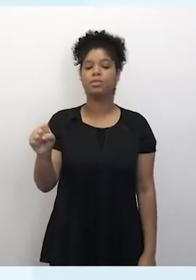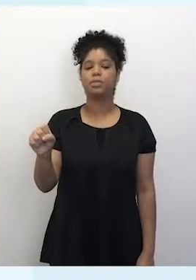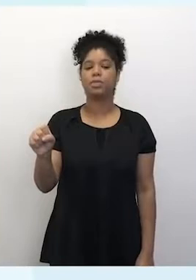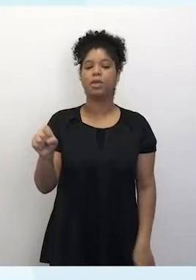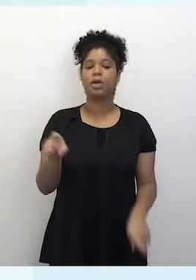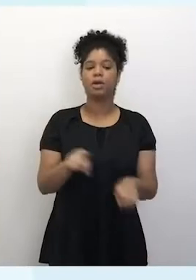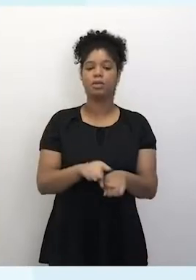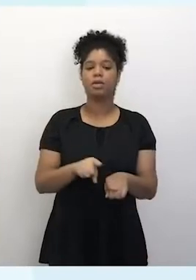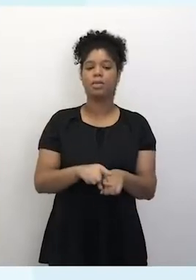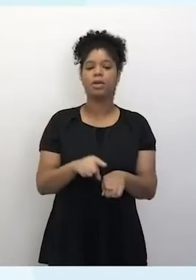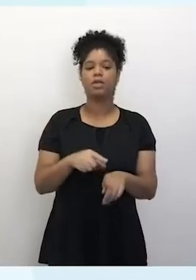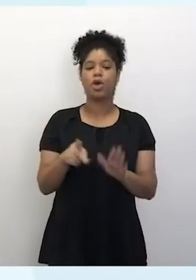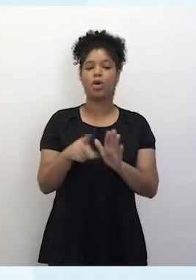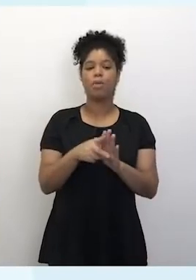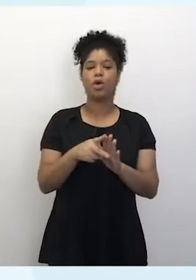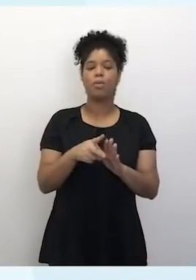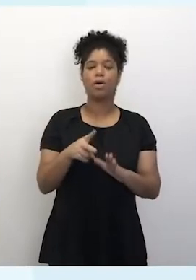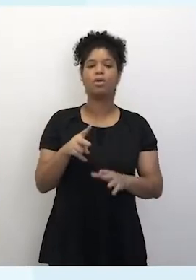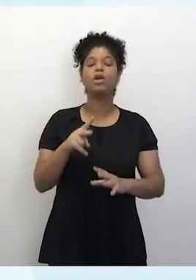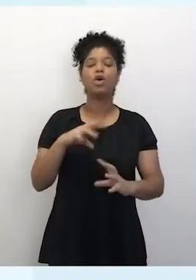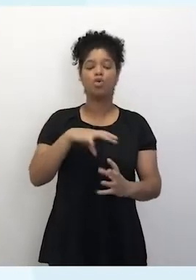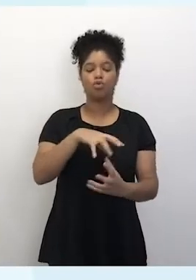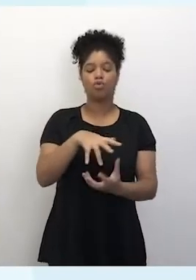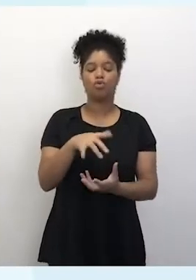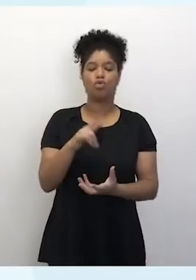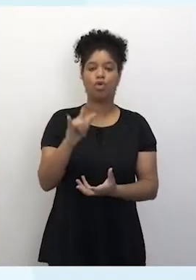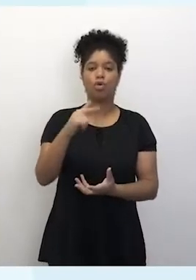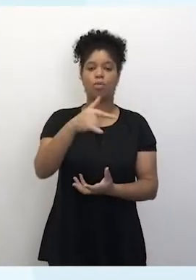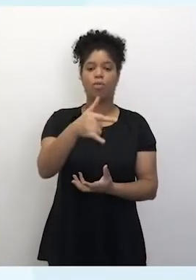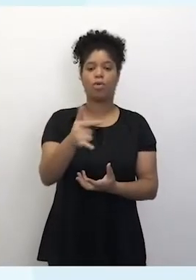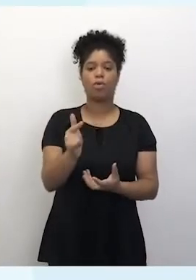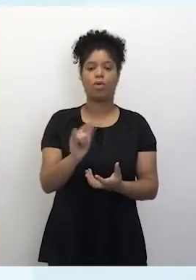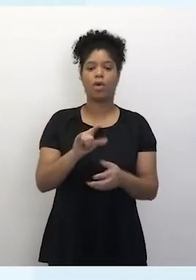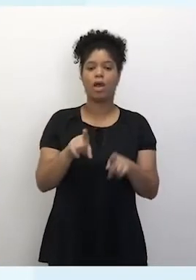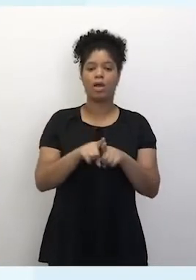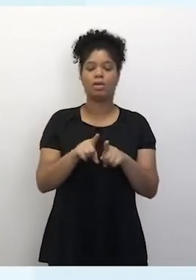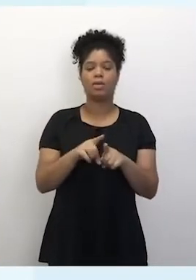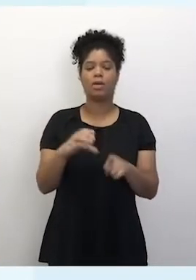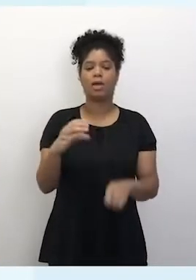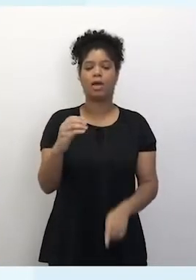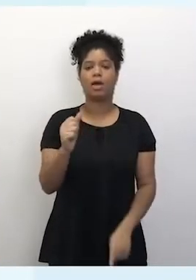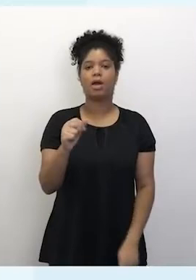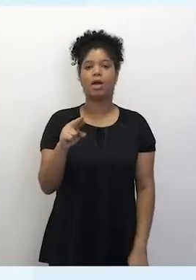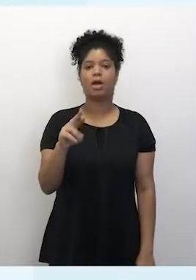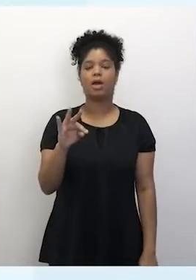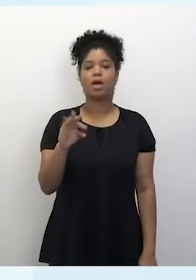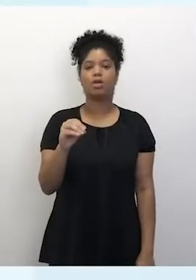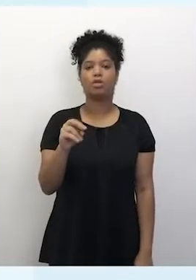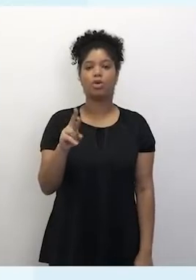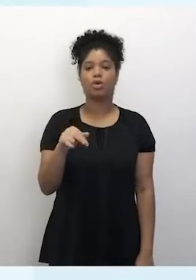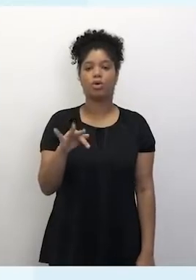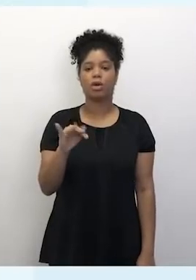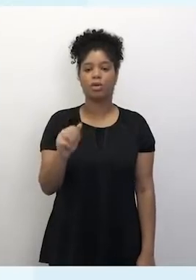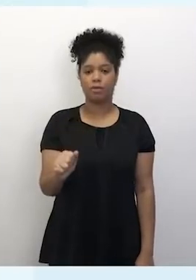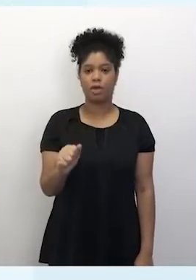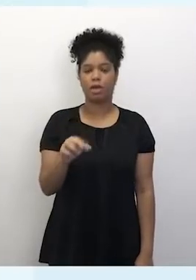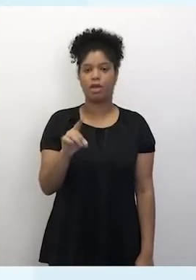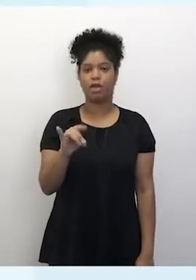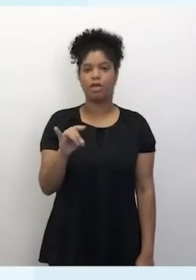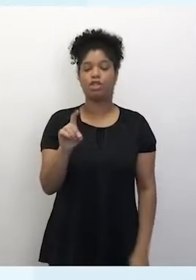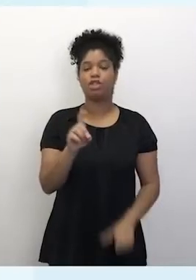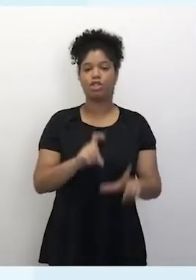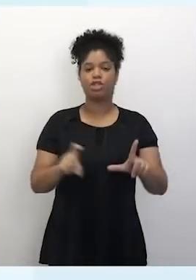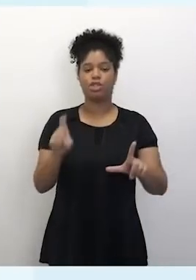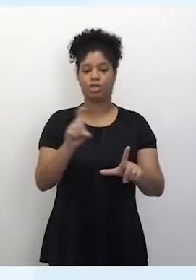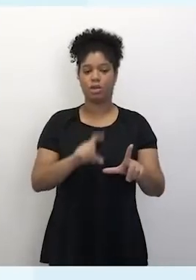de posicionamento global e a cartografia digital. E relacionar com a produção de